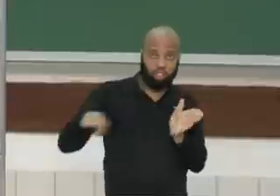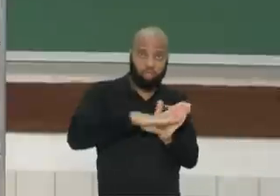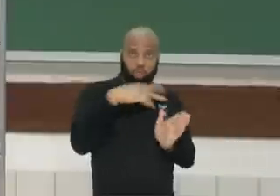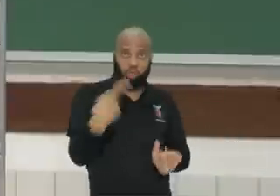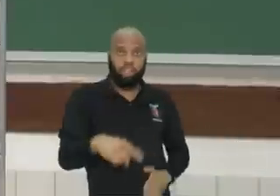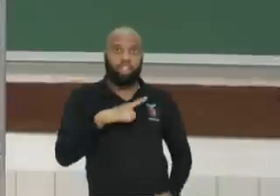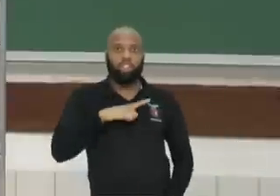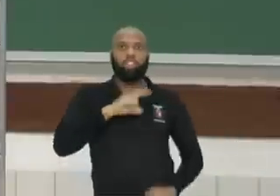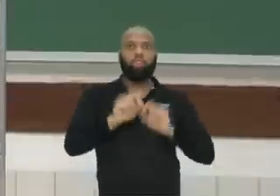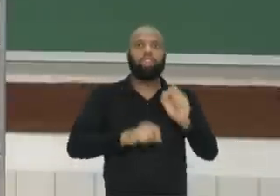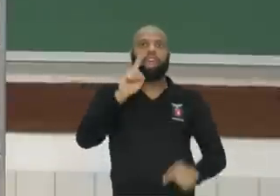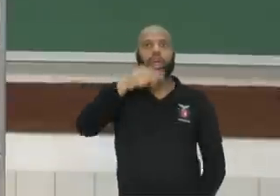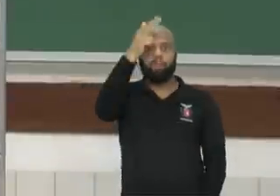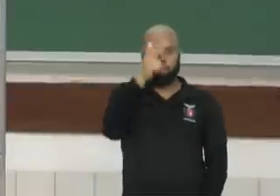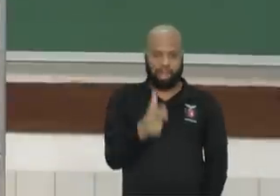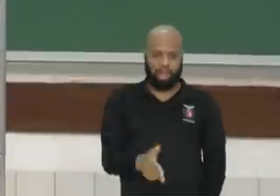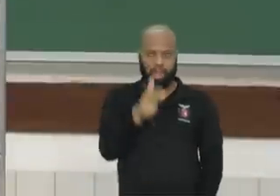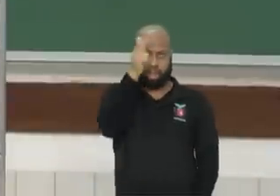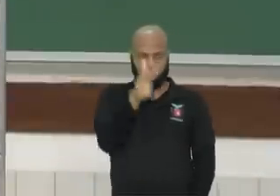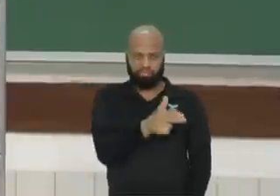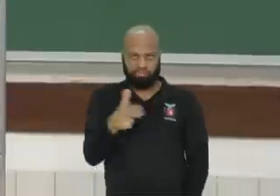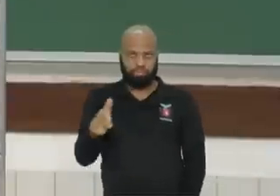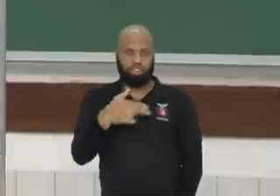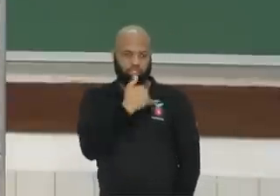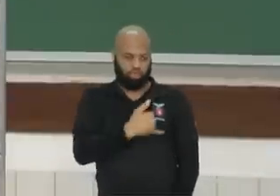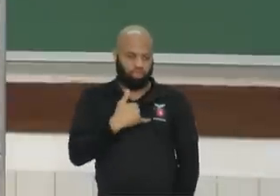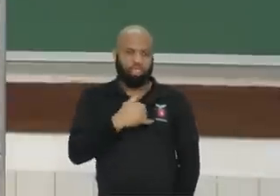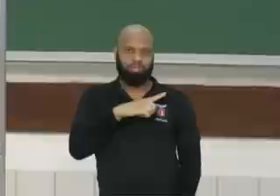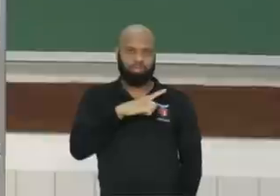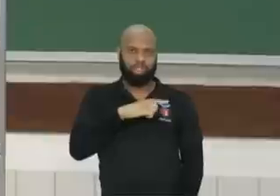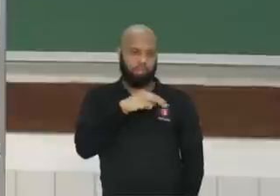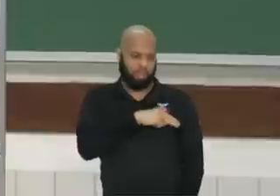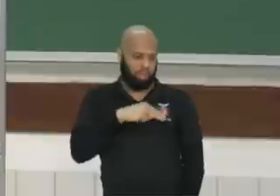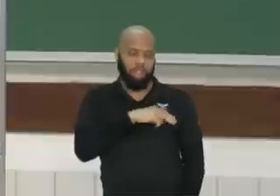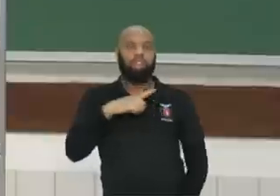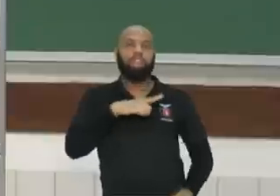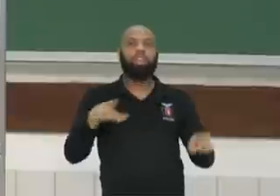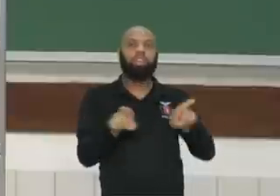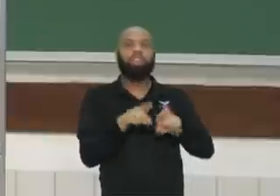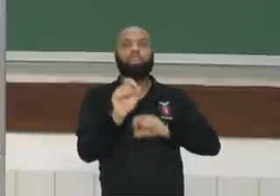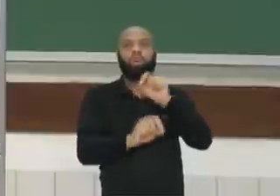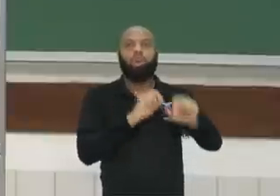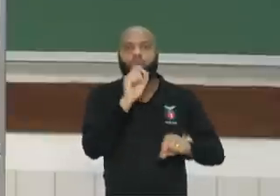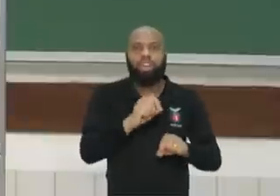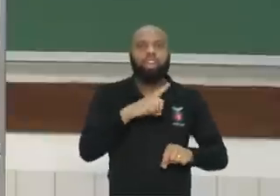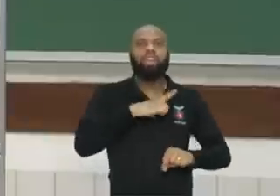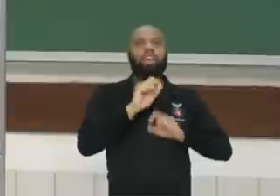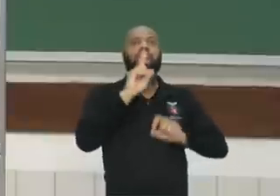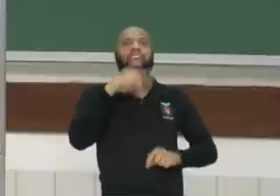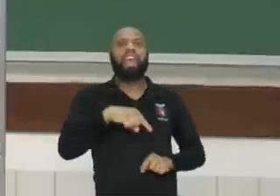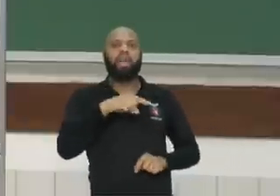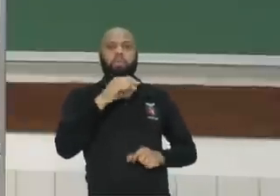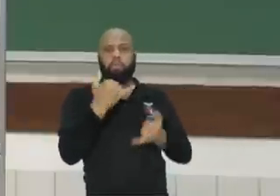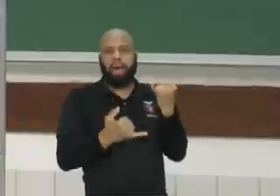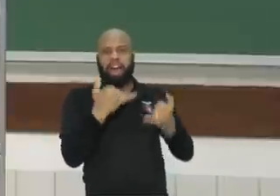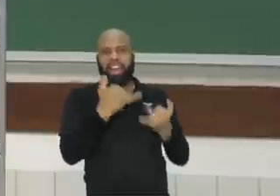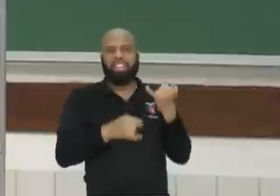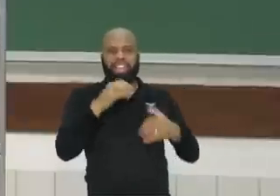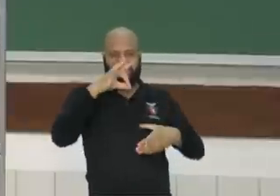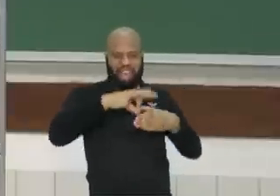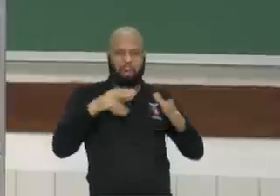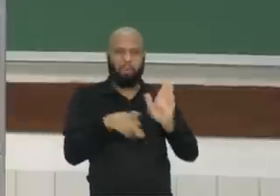dos padres jesuítas aqui no Paraná, o seu consumo vai ser proibido. Inclusive, eles vão descrevê-las como a erva do diabo.